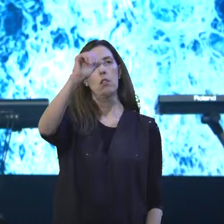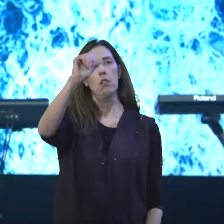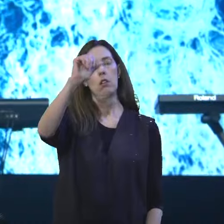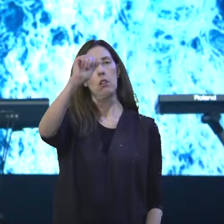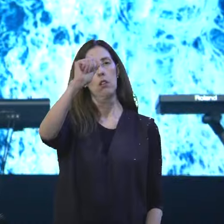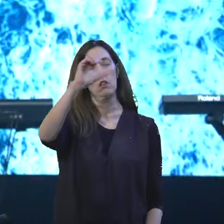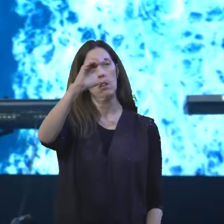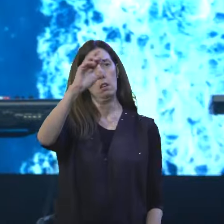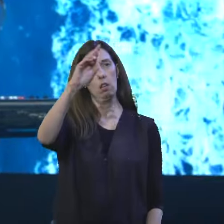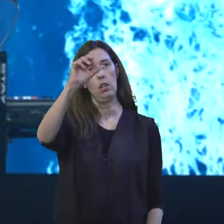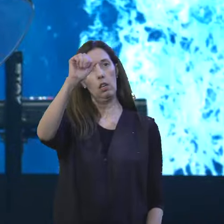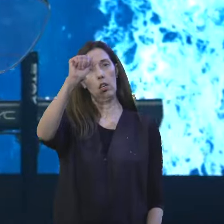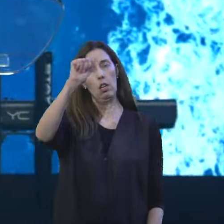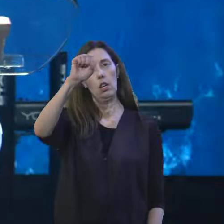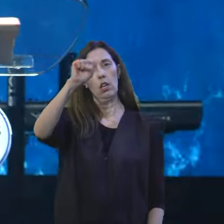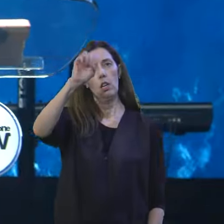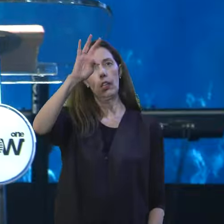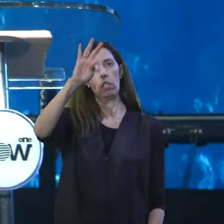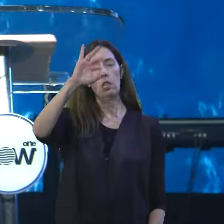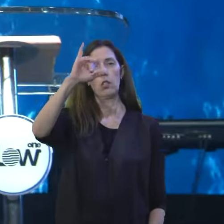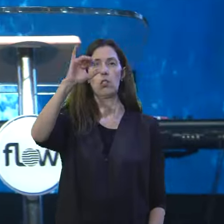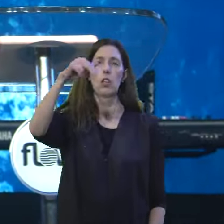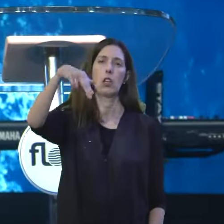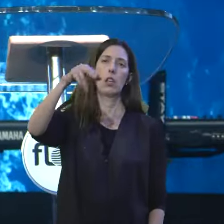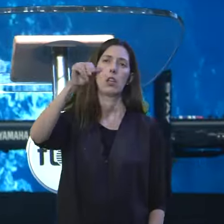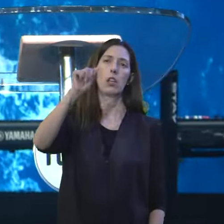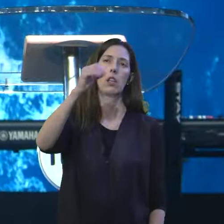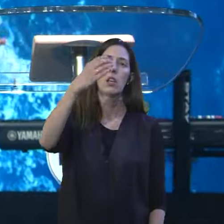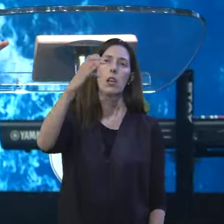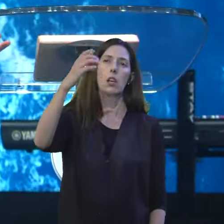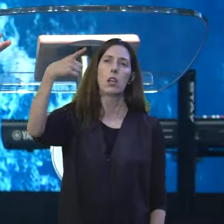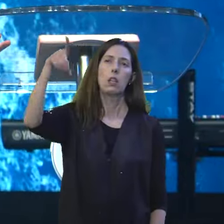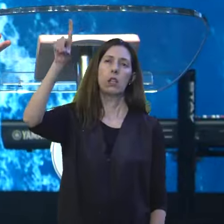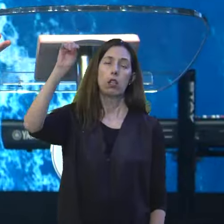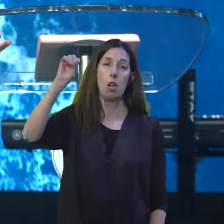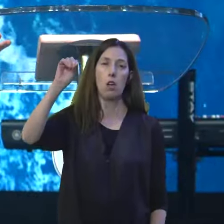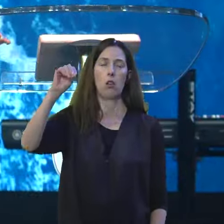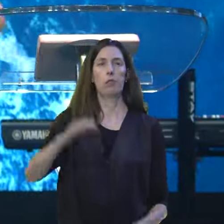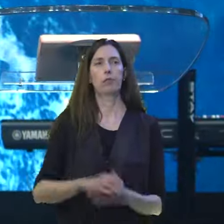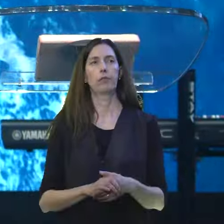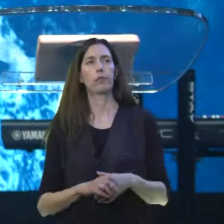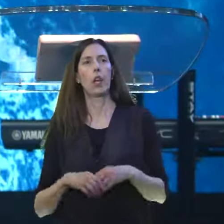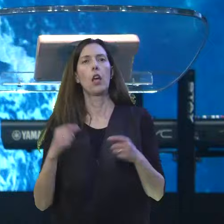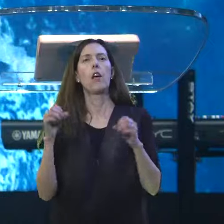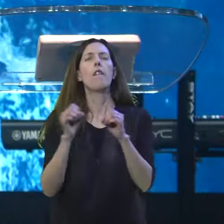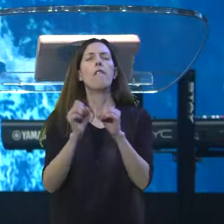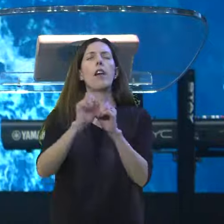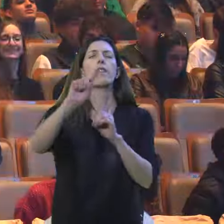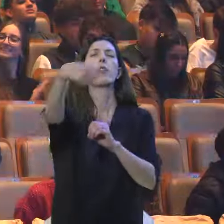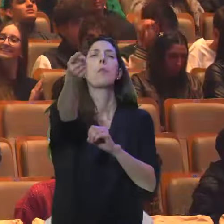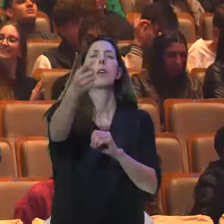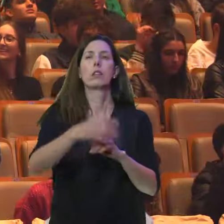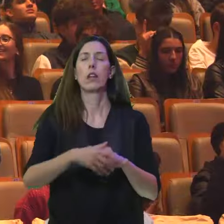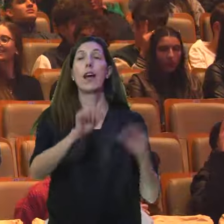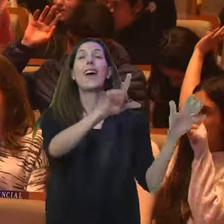Se você não sabe o que é procrastinação, é deixar para depois. Quem deixou alguma coisa para depois essa